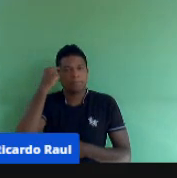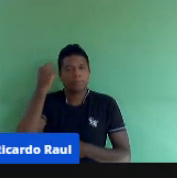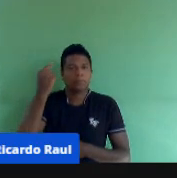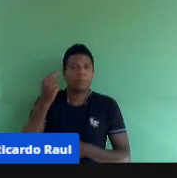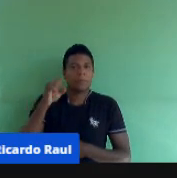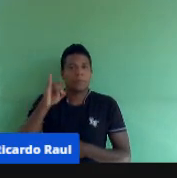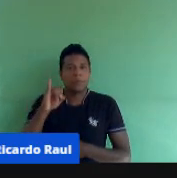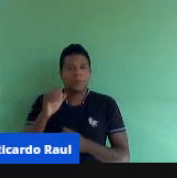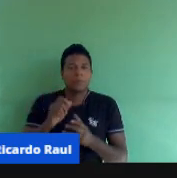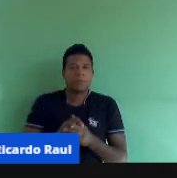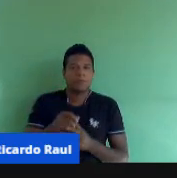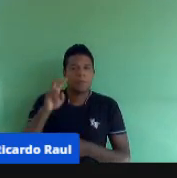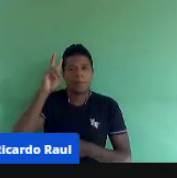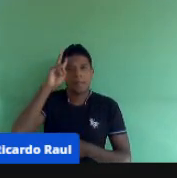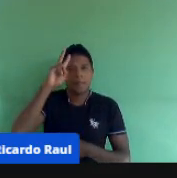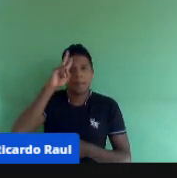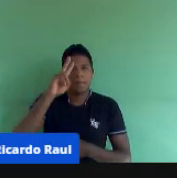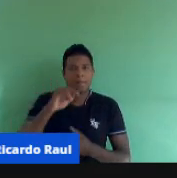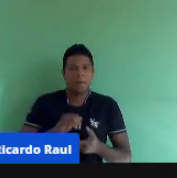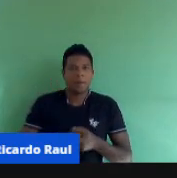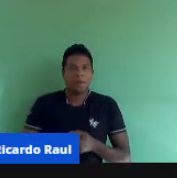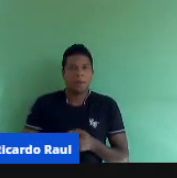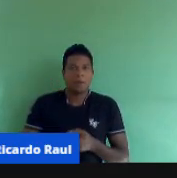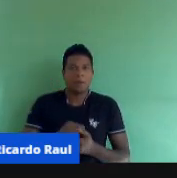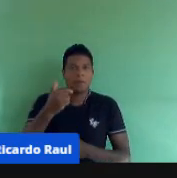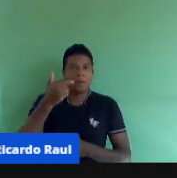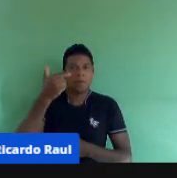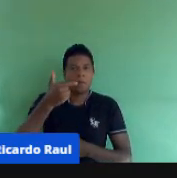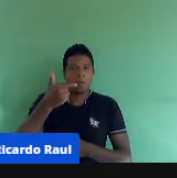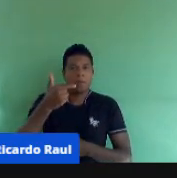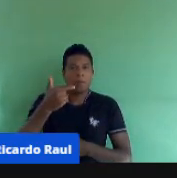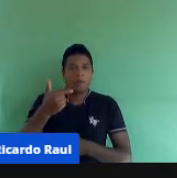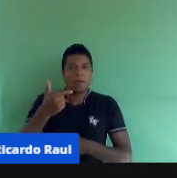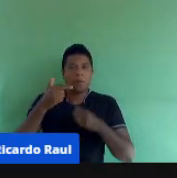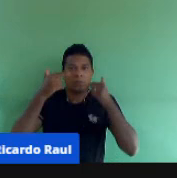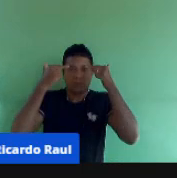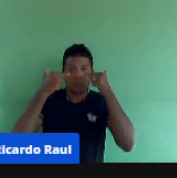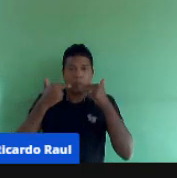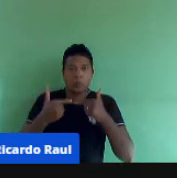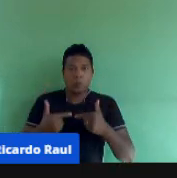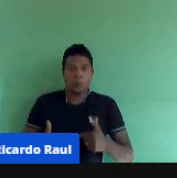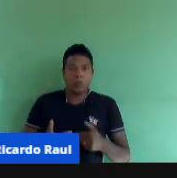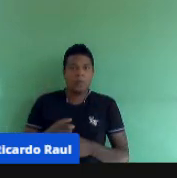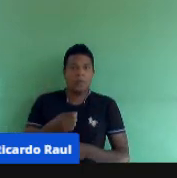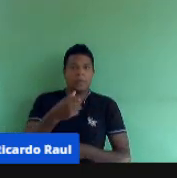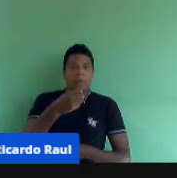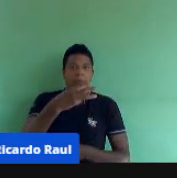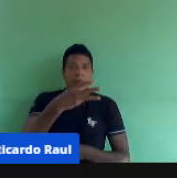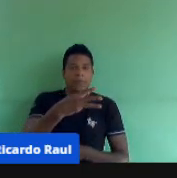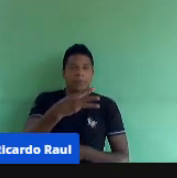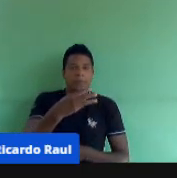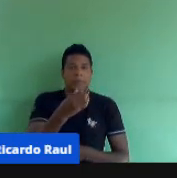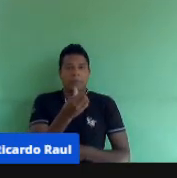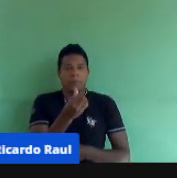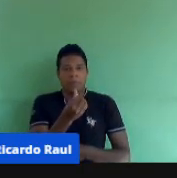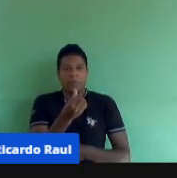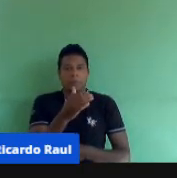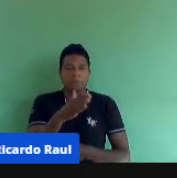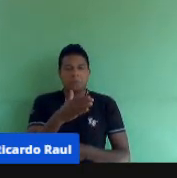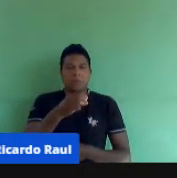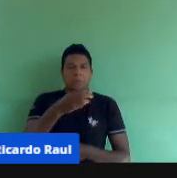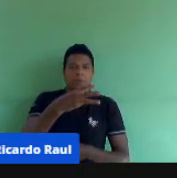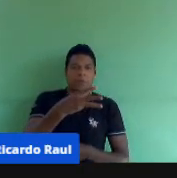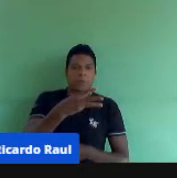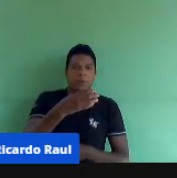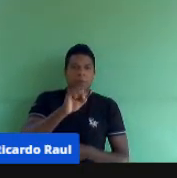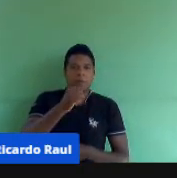gente aumentar, vamos lembrar, 2 graus na temperatura do nosso corpo, de 36 para 38 estamos em febre. Quanto tempo nós